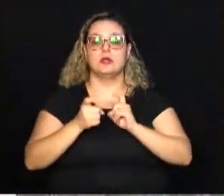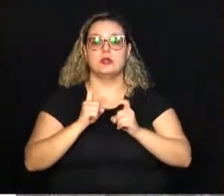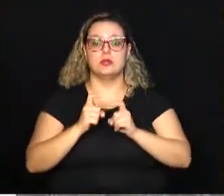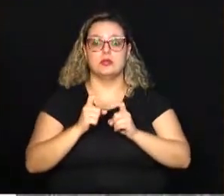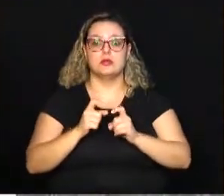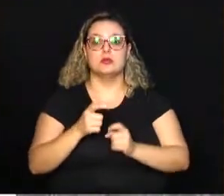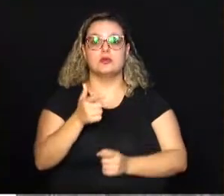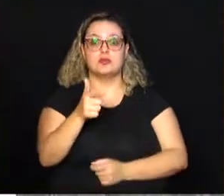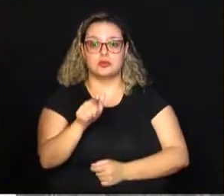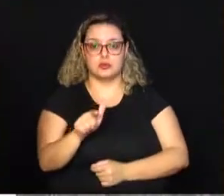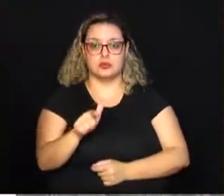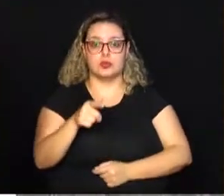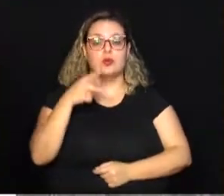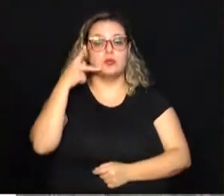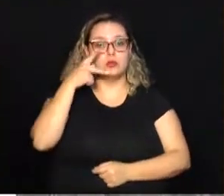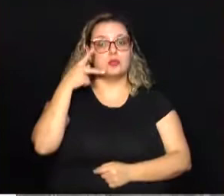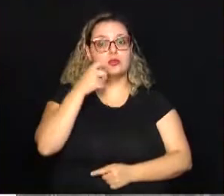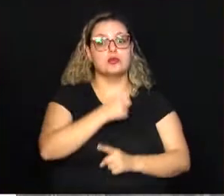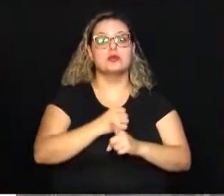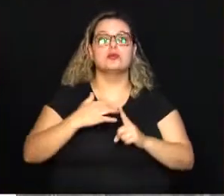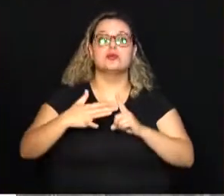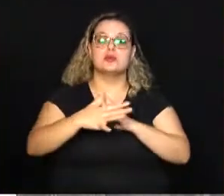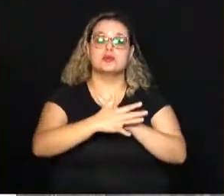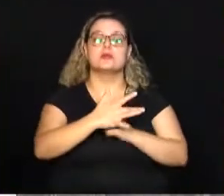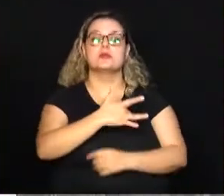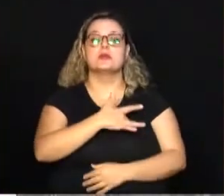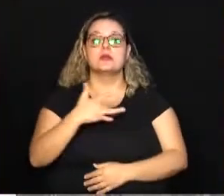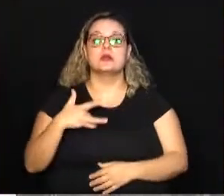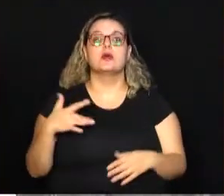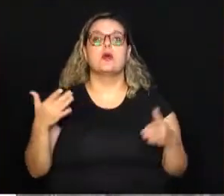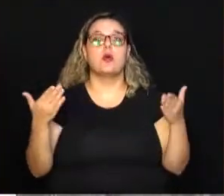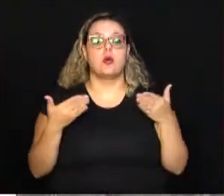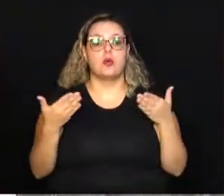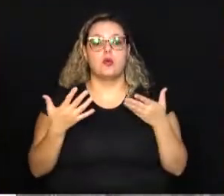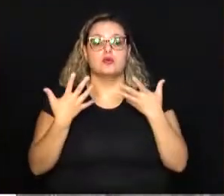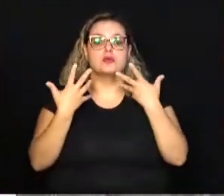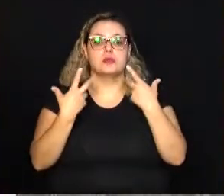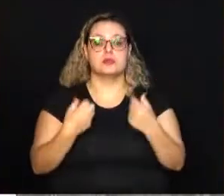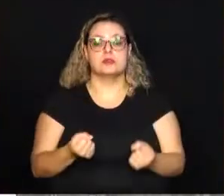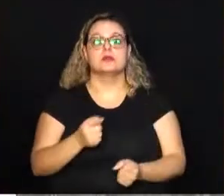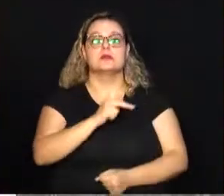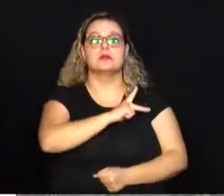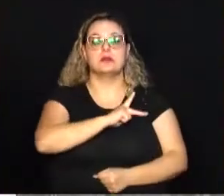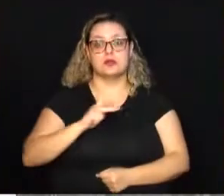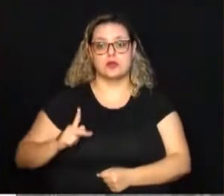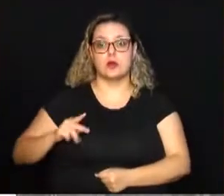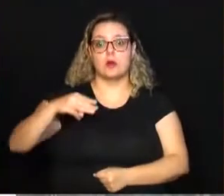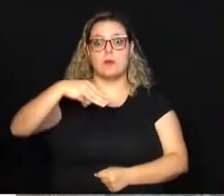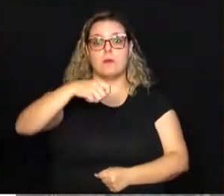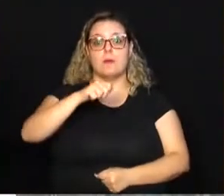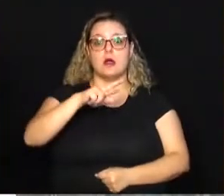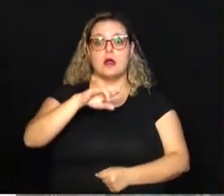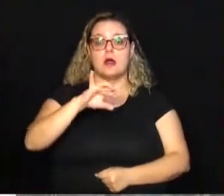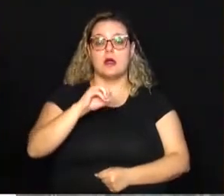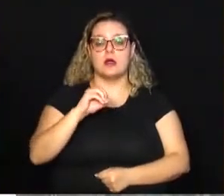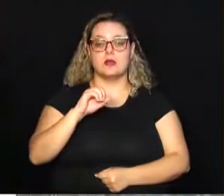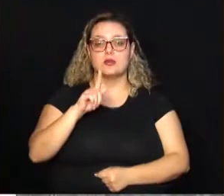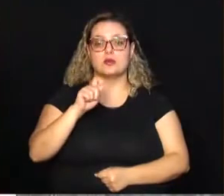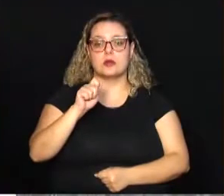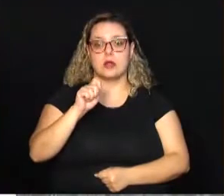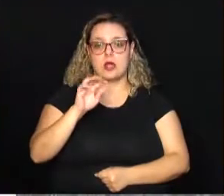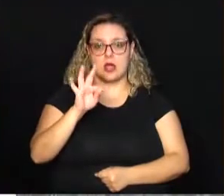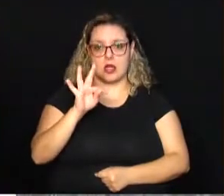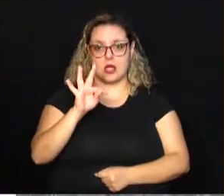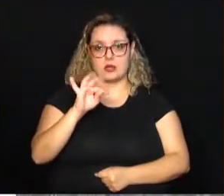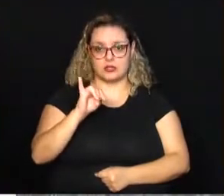Permanente de Política Social e Saúde, que hoje recebe o presidente da rede Mário Gatti, o Sérgio Bisoni, que vai falar